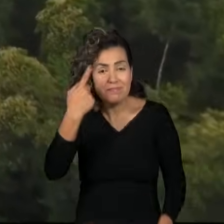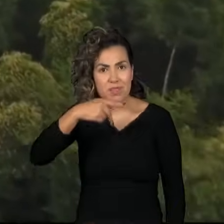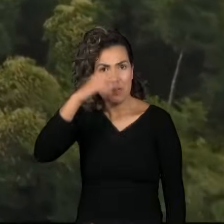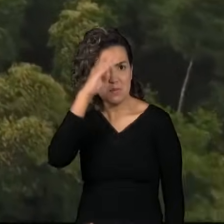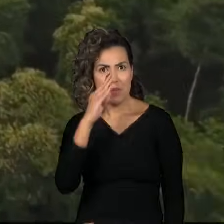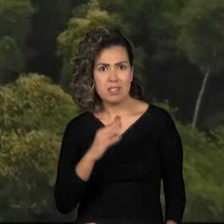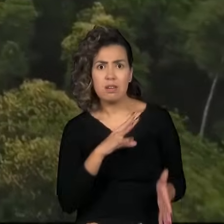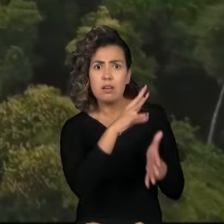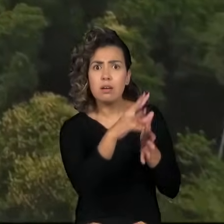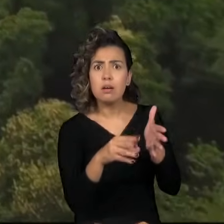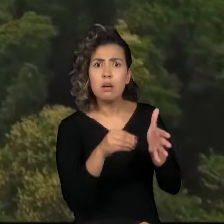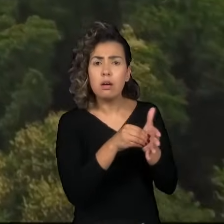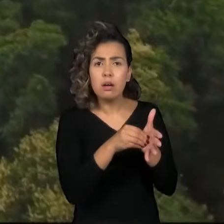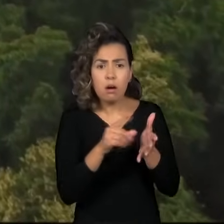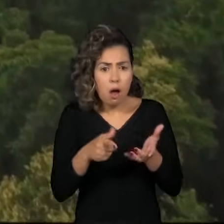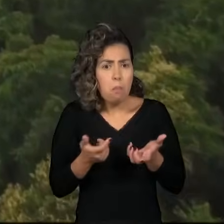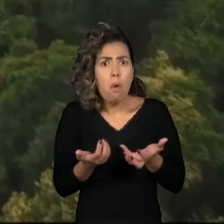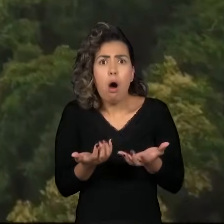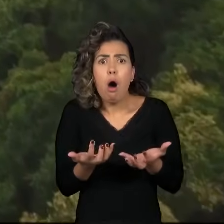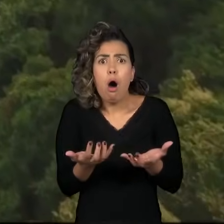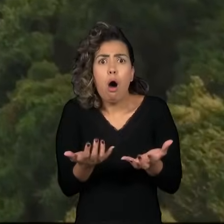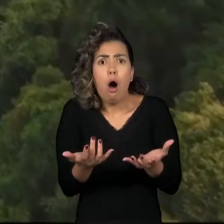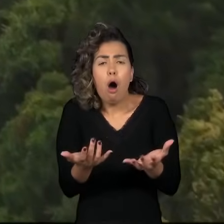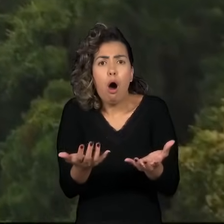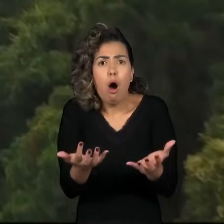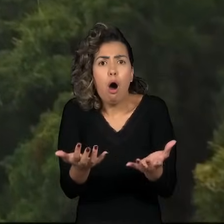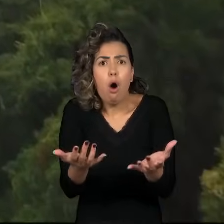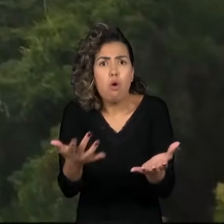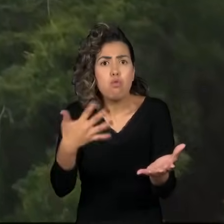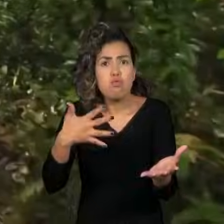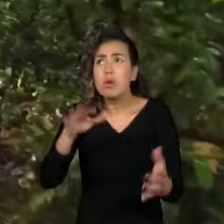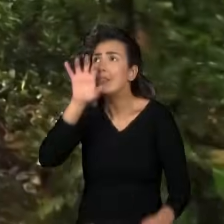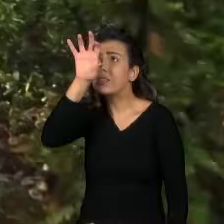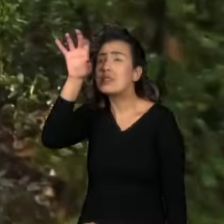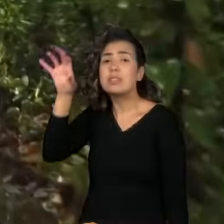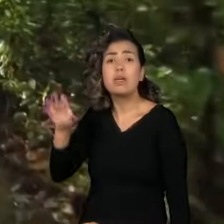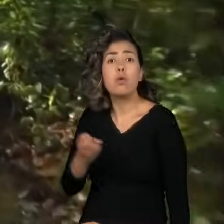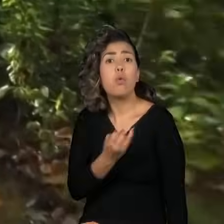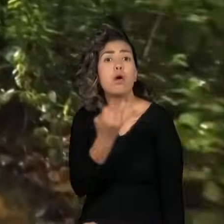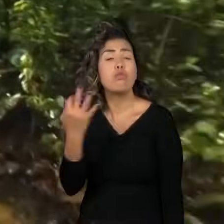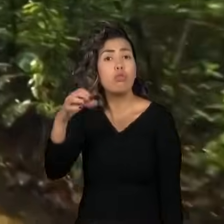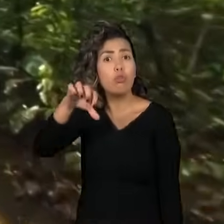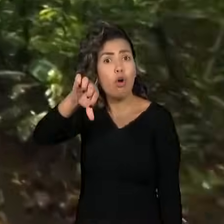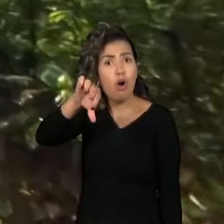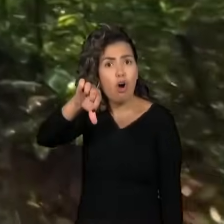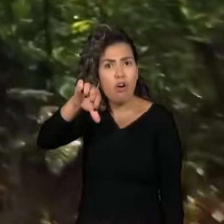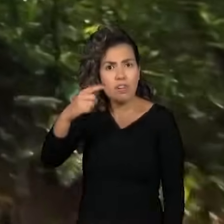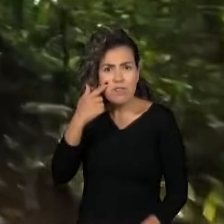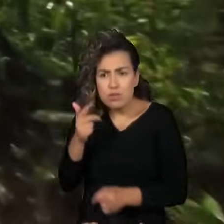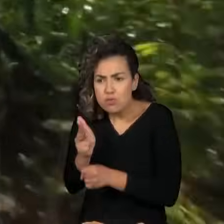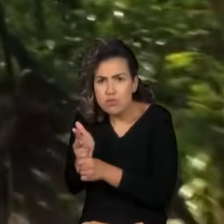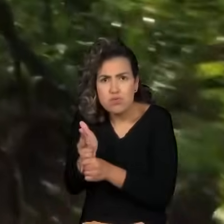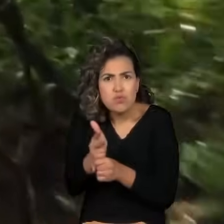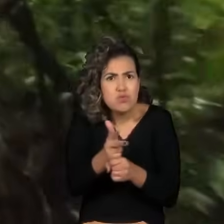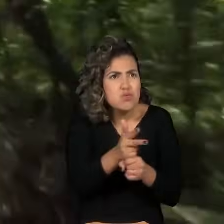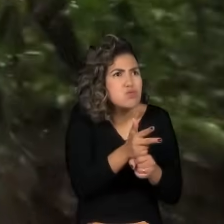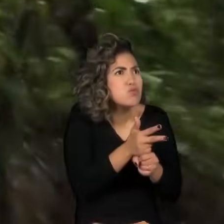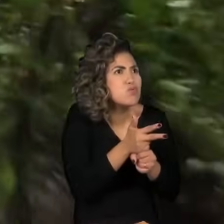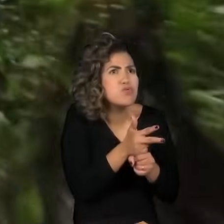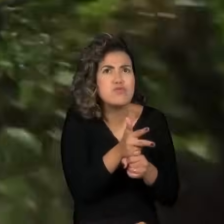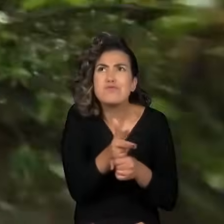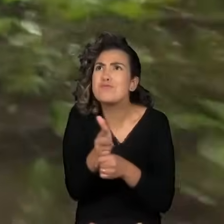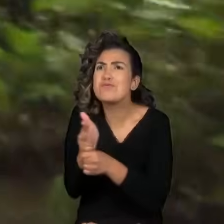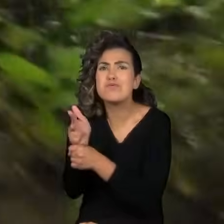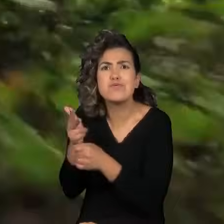quase metade do território, finca raízes em 9 estados. Olhando de baixo, cada miudeza é cheia de